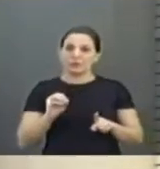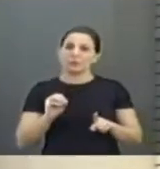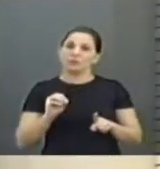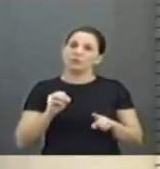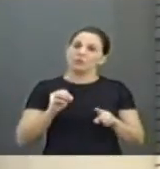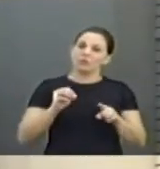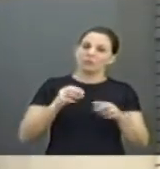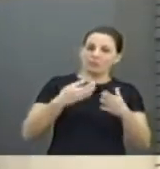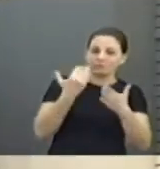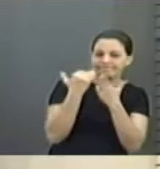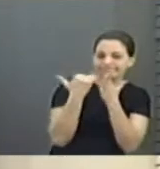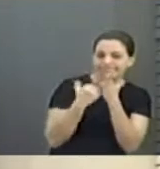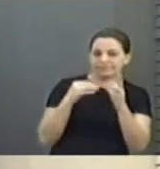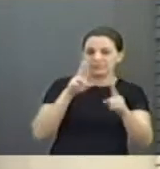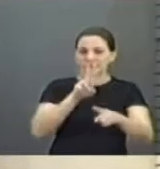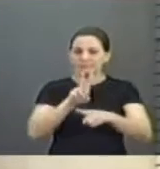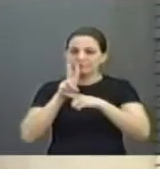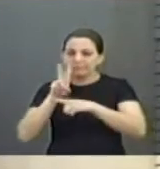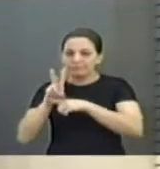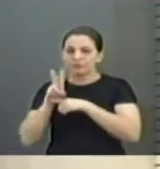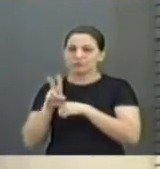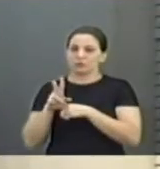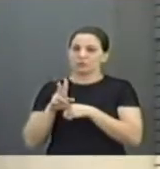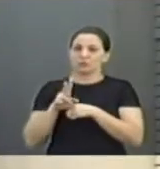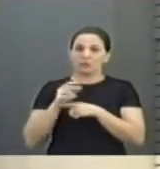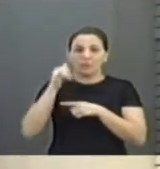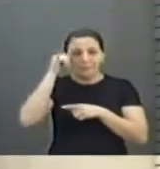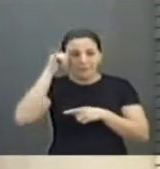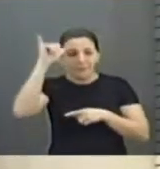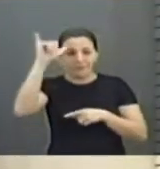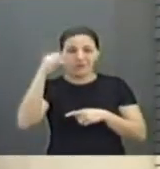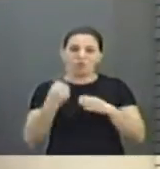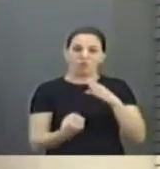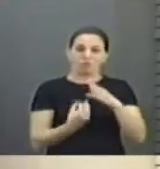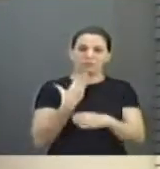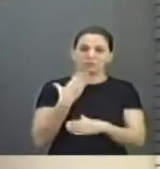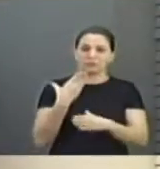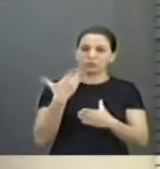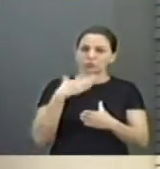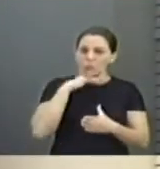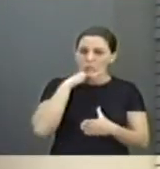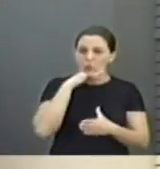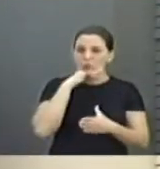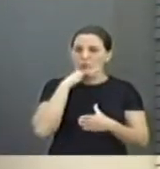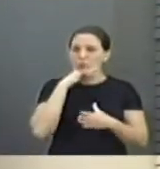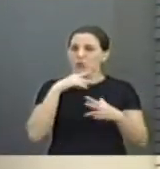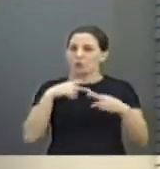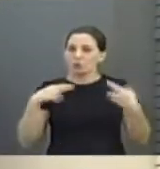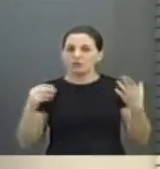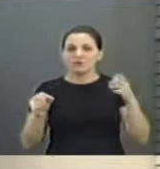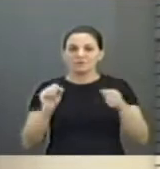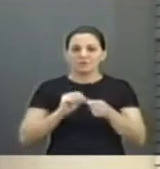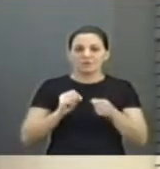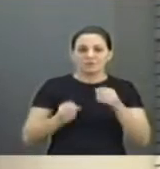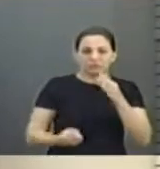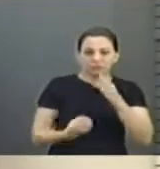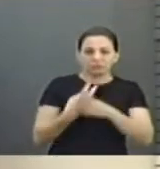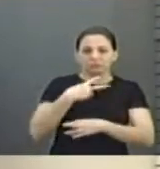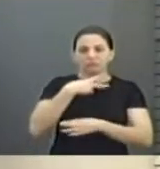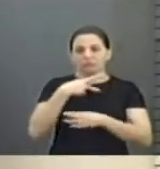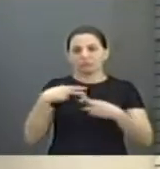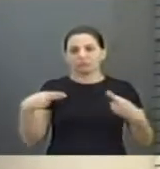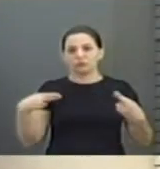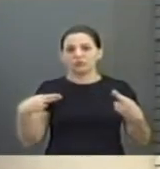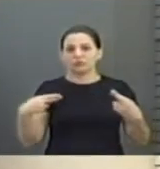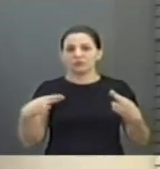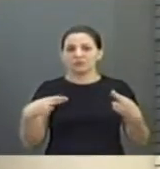preventivas. Mas também acredito que, por mais que você faça, podem acontecer fatos à